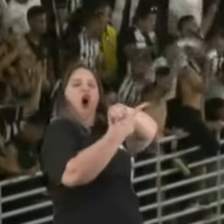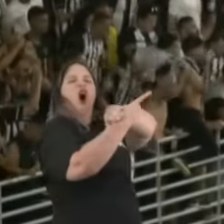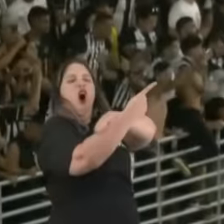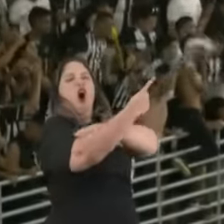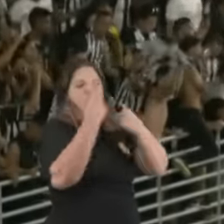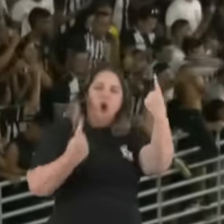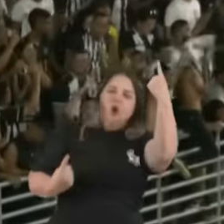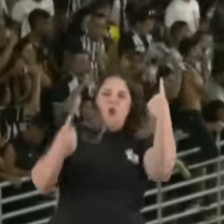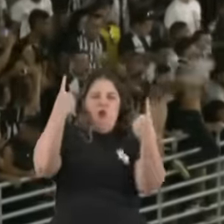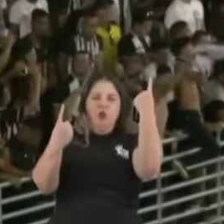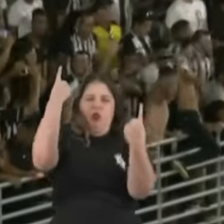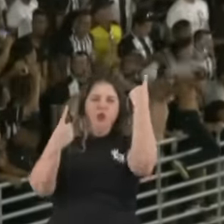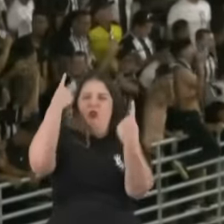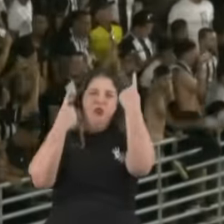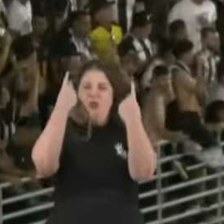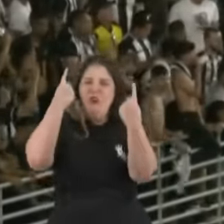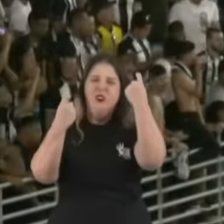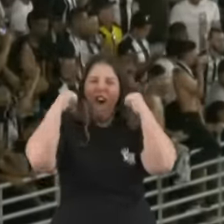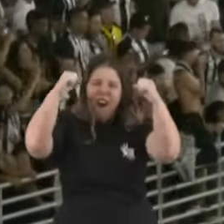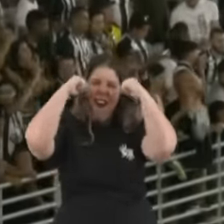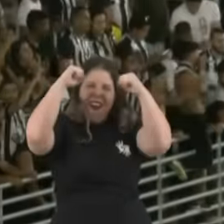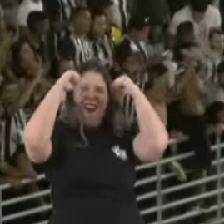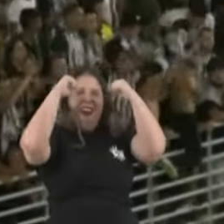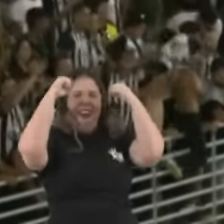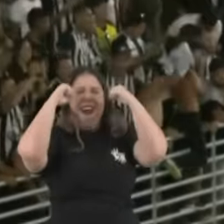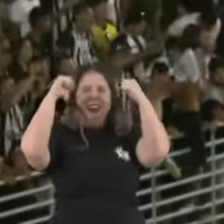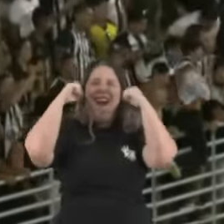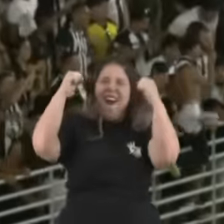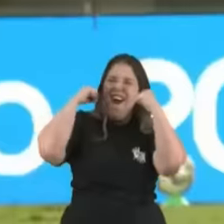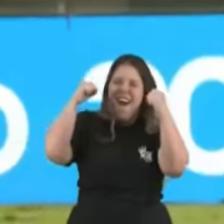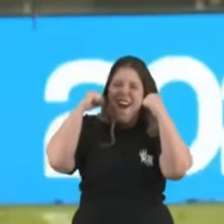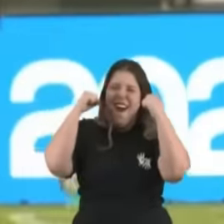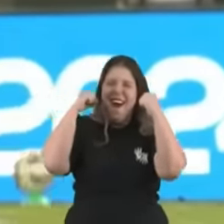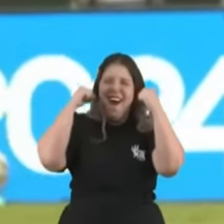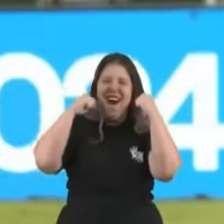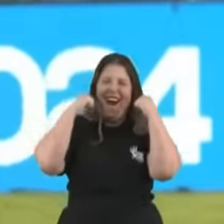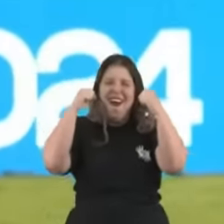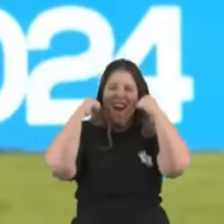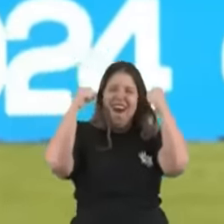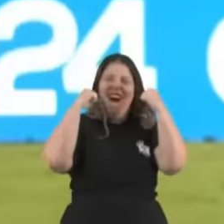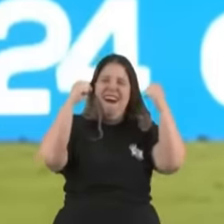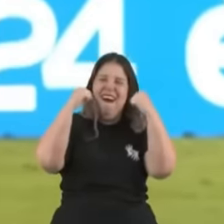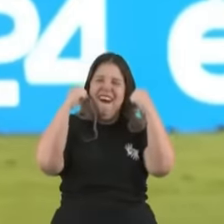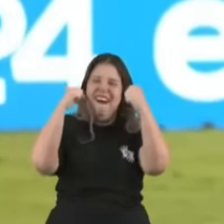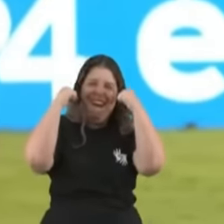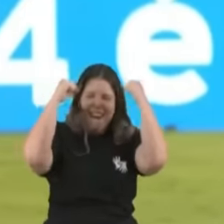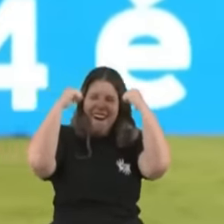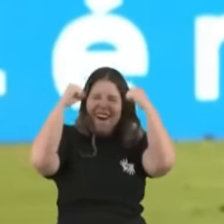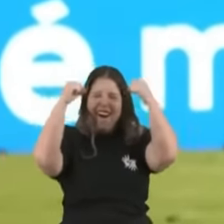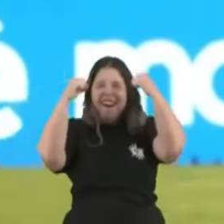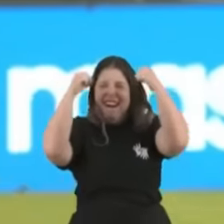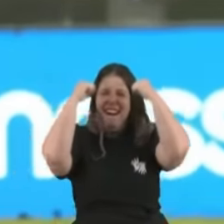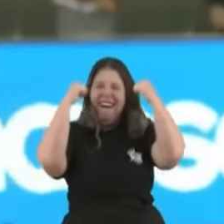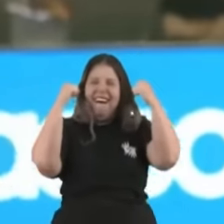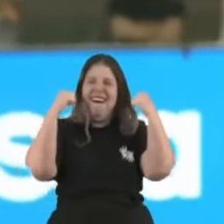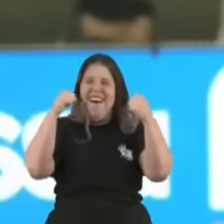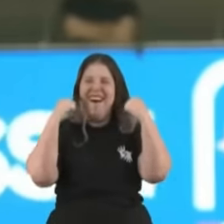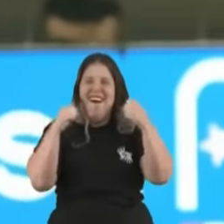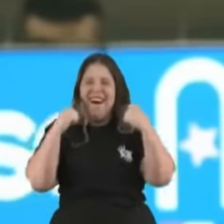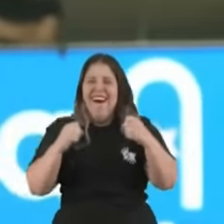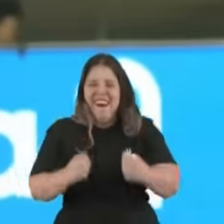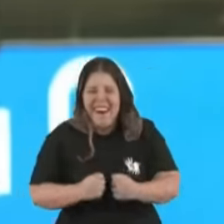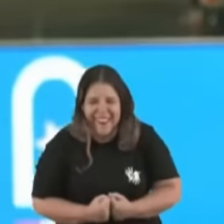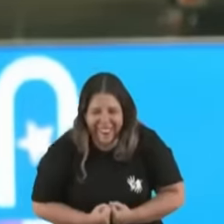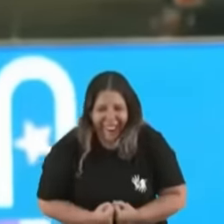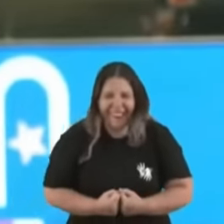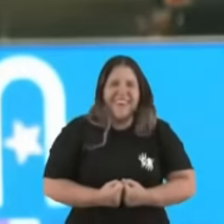na partida, na grande decisão do Campeonato Alagoano, o Asa diminui novamente a vantagem que foi construída no jogo de